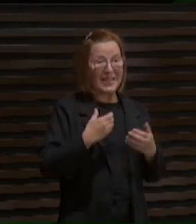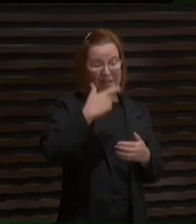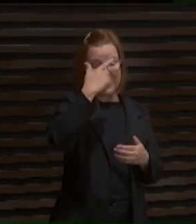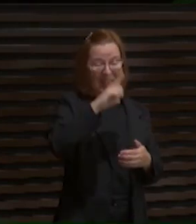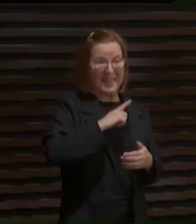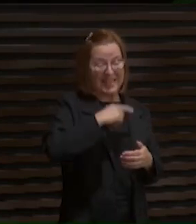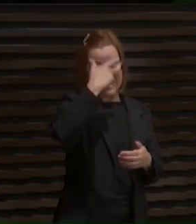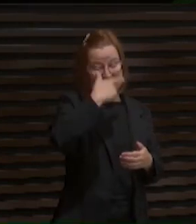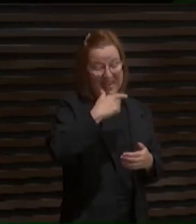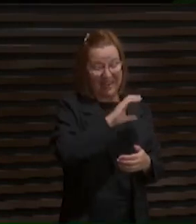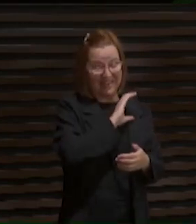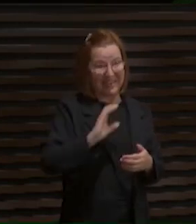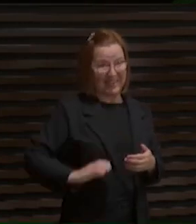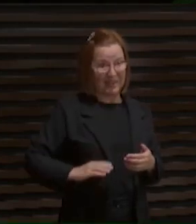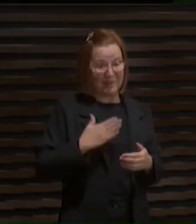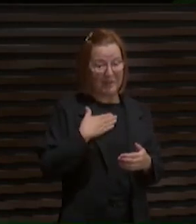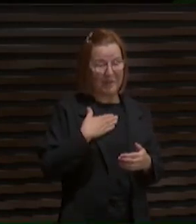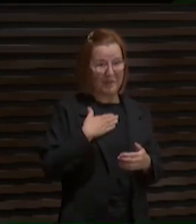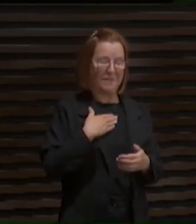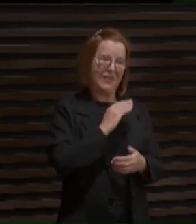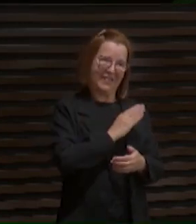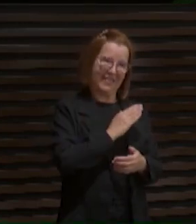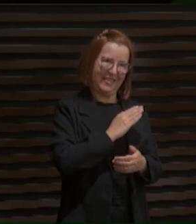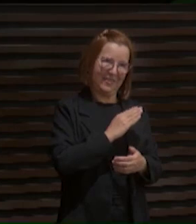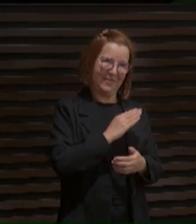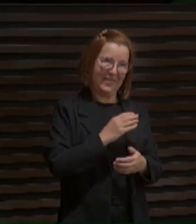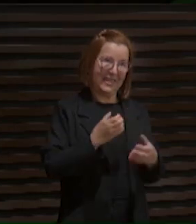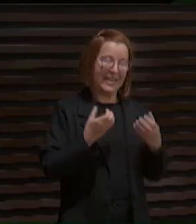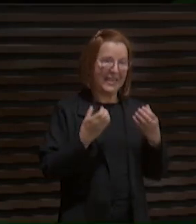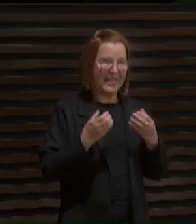mim. Ou seja, eu quero andar segundo os mandamentos do Senhor.